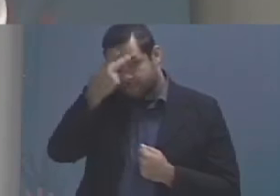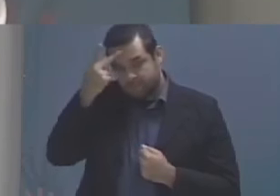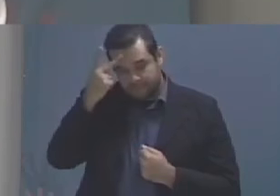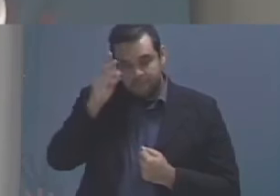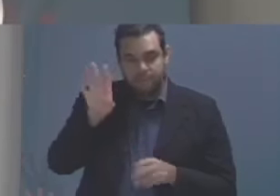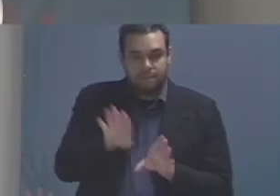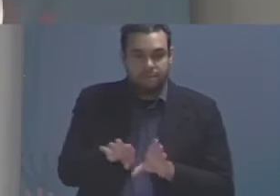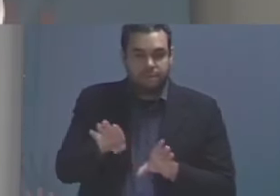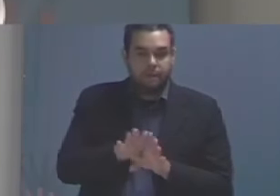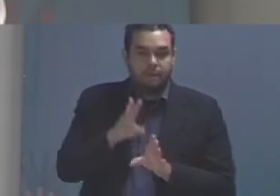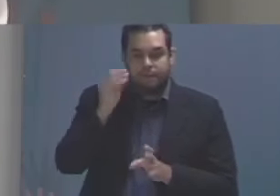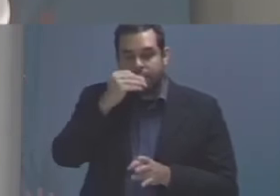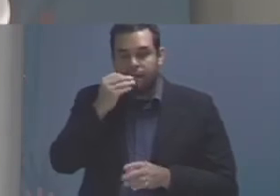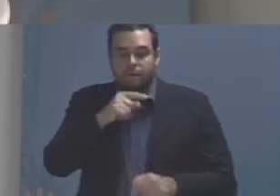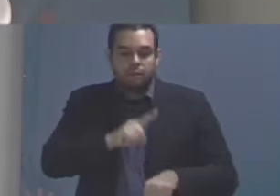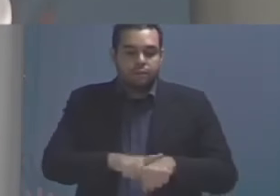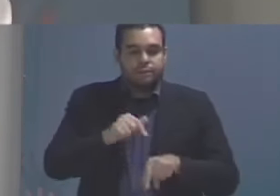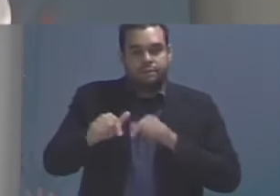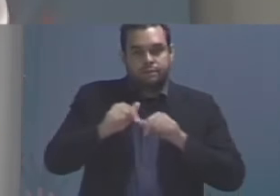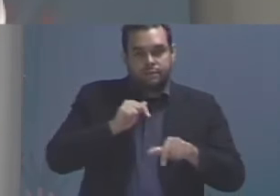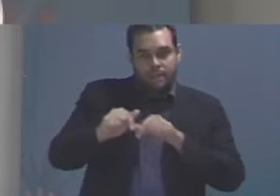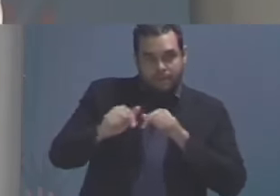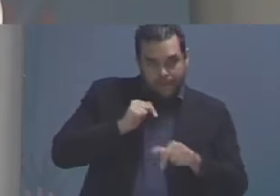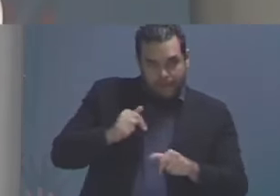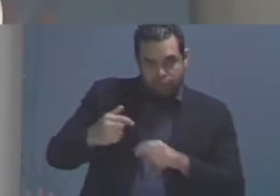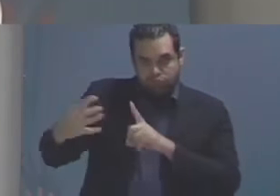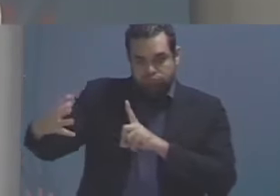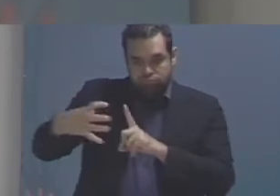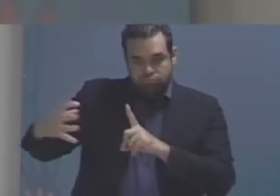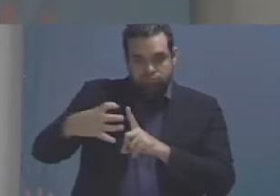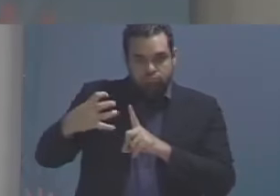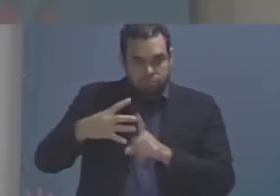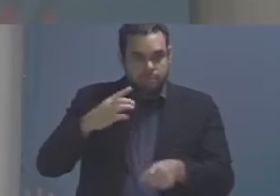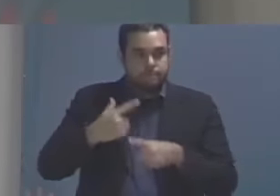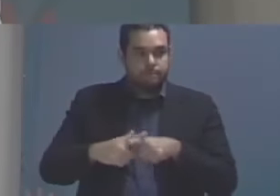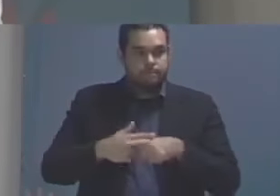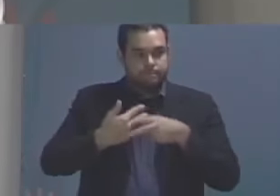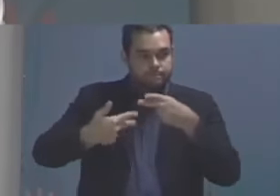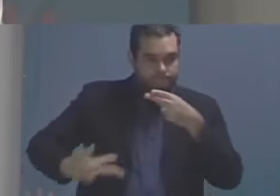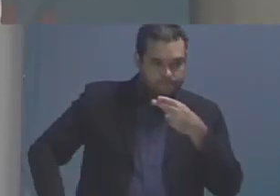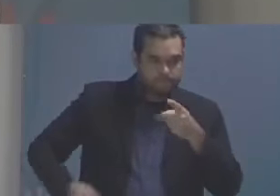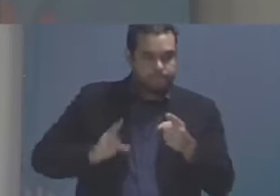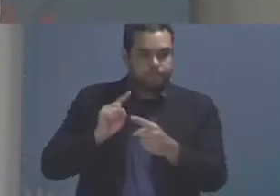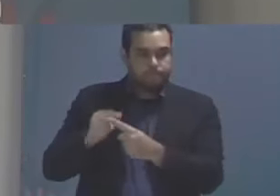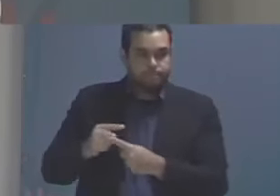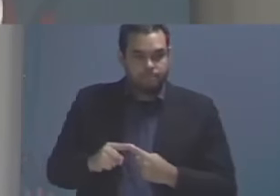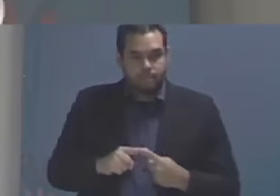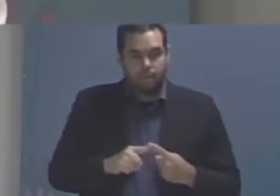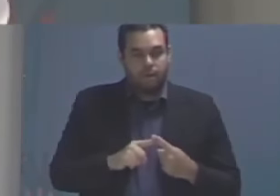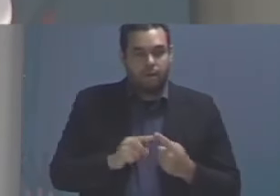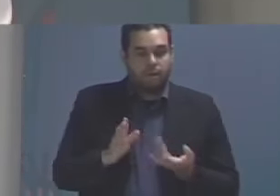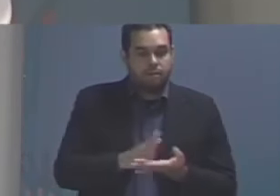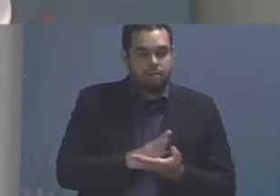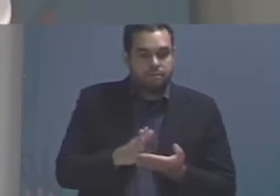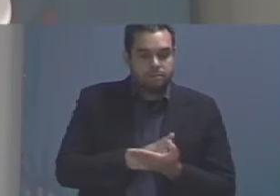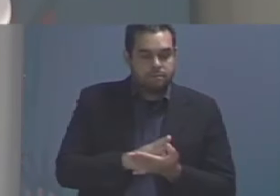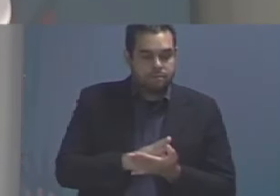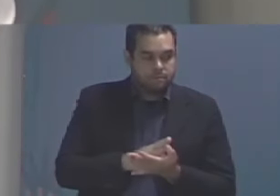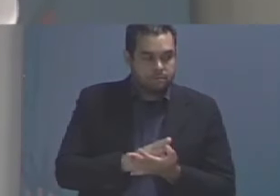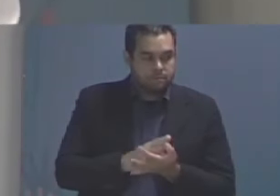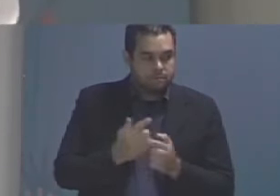mais fragilizadas numa relação de trabalho. Nós sabemos que hoje são as mulheres, por diversos motivos. Talvez elas dialetizem com